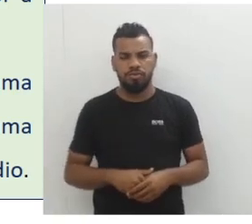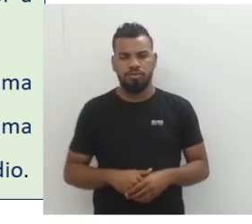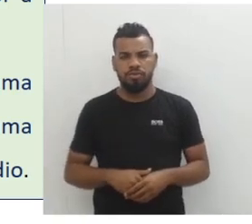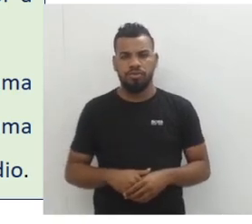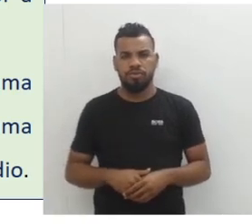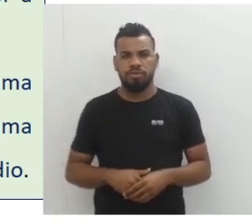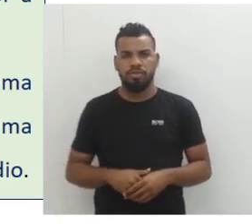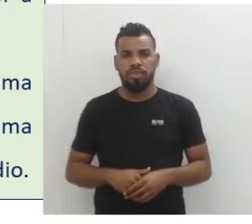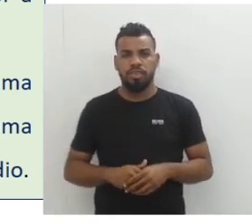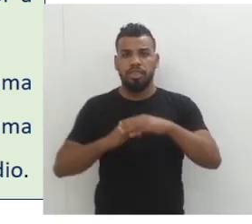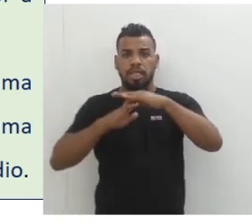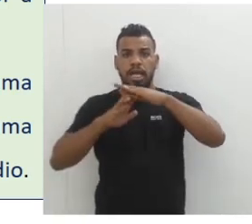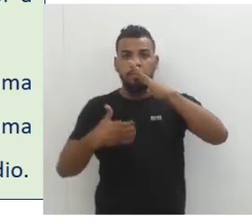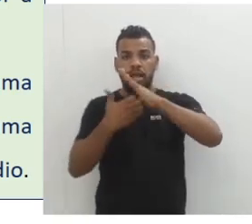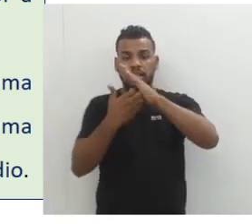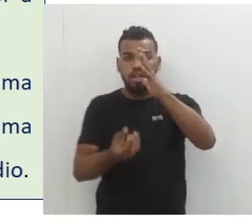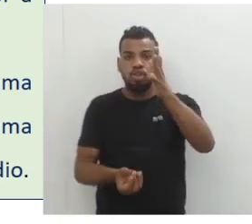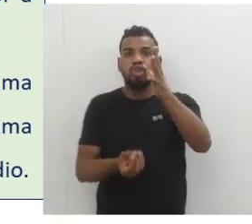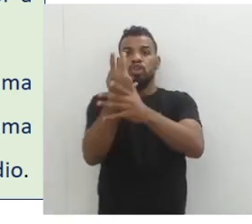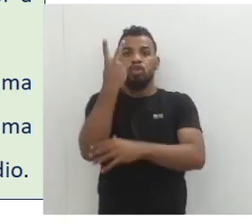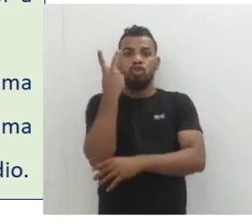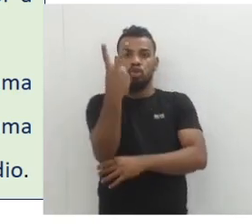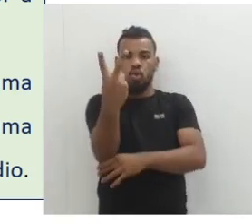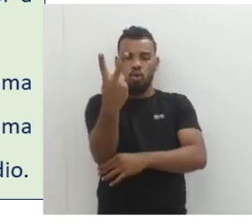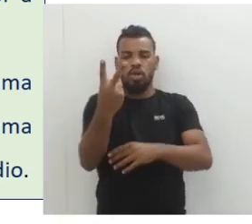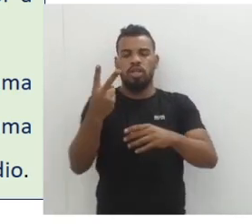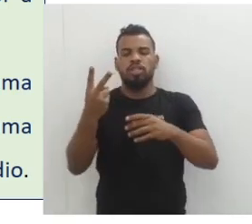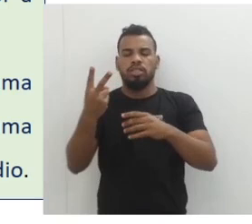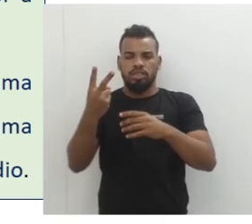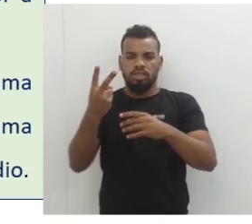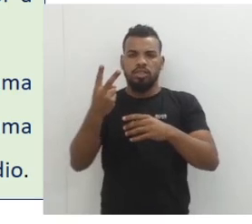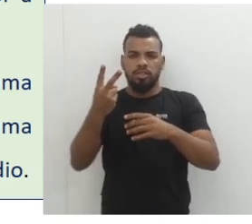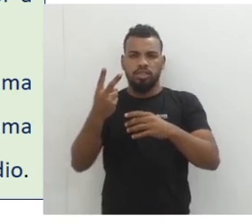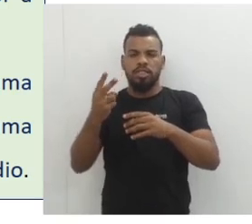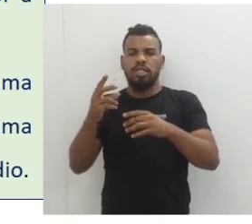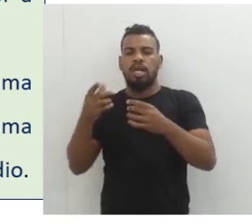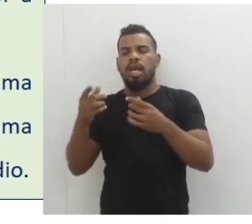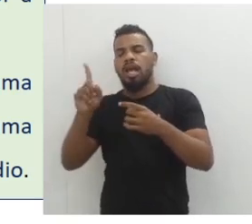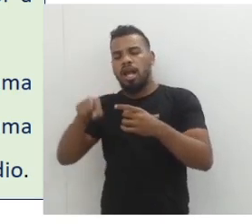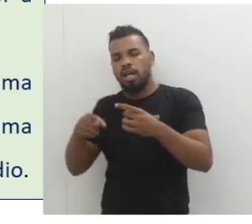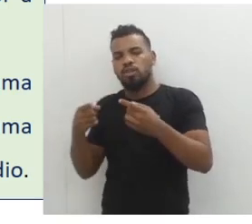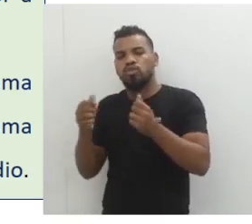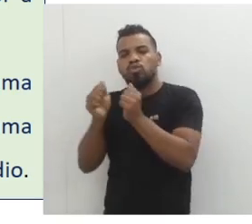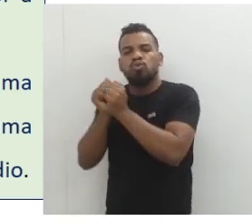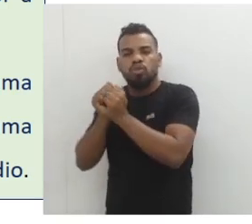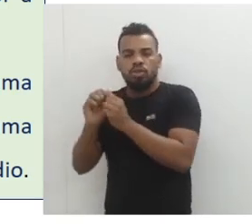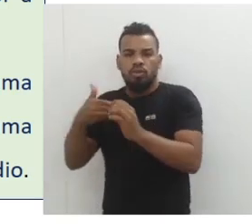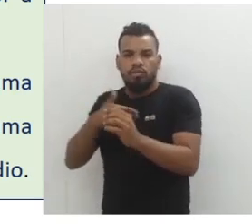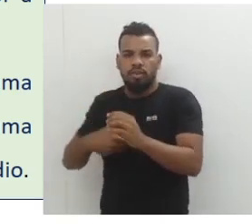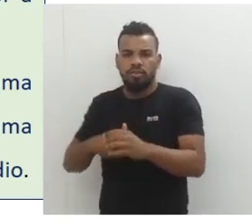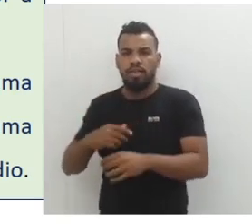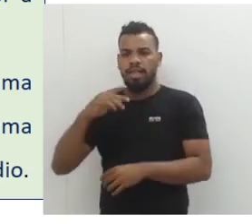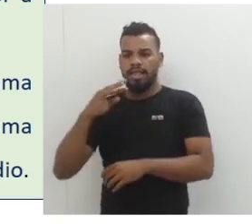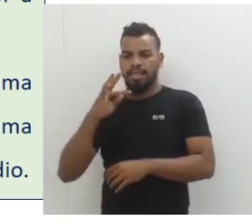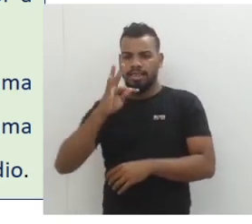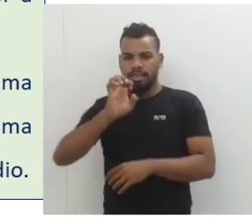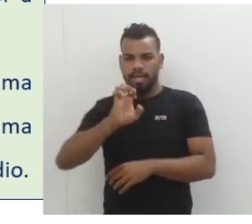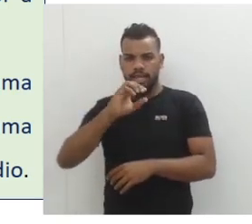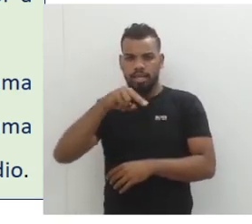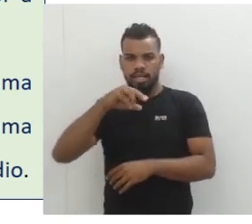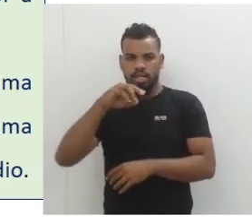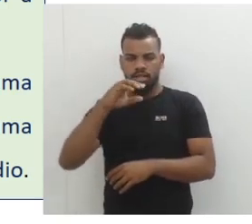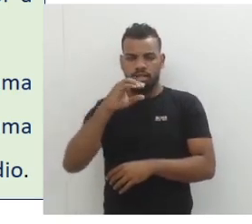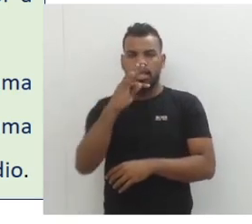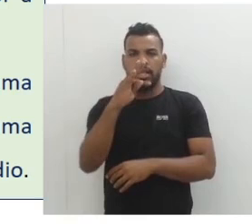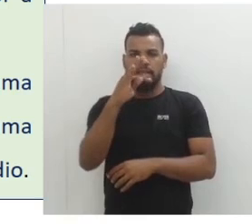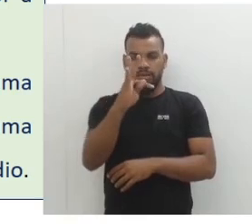duas empresas estatais bastante importantes, a Petrobras e a Eletrobras.